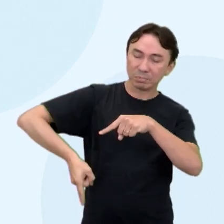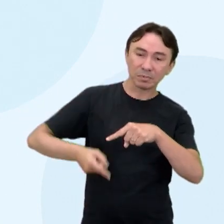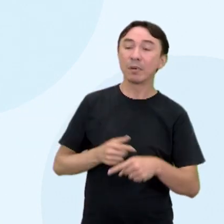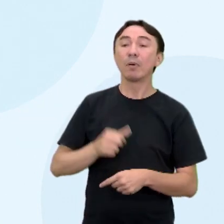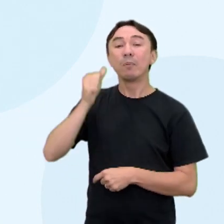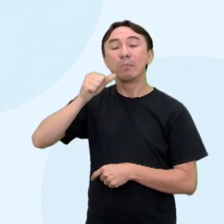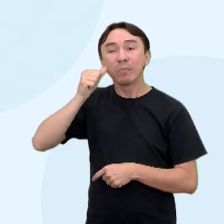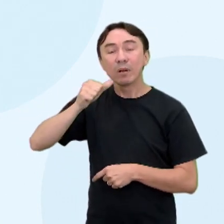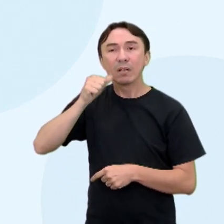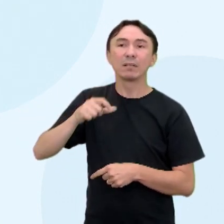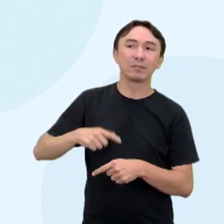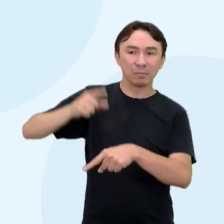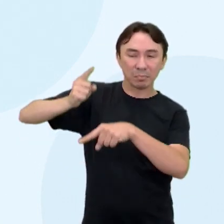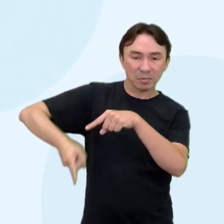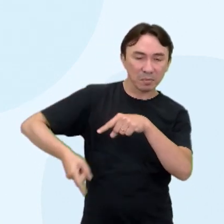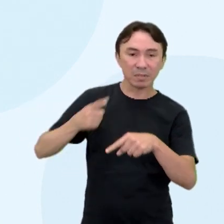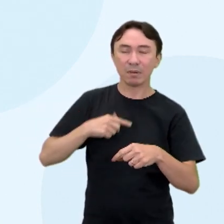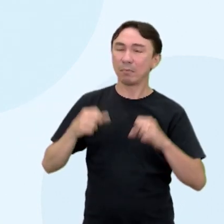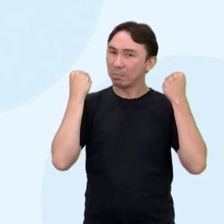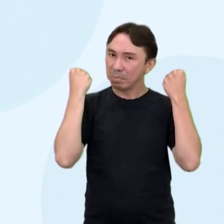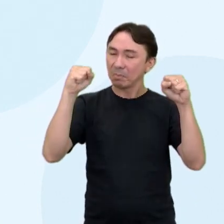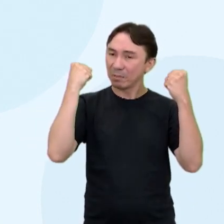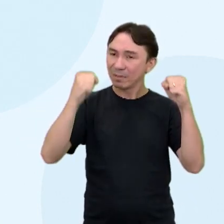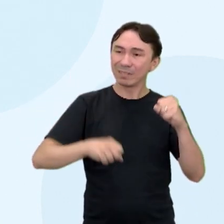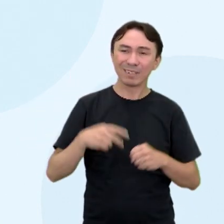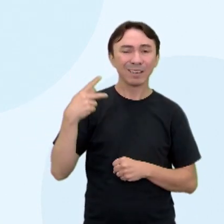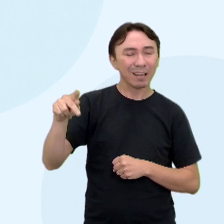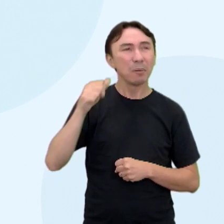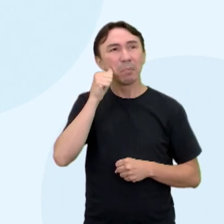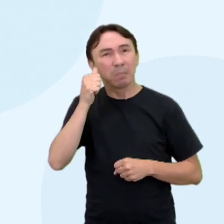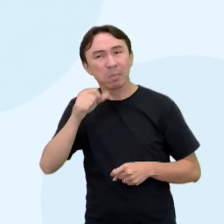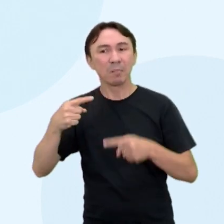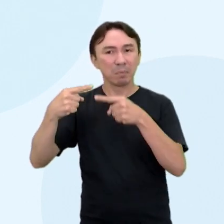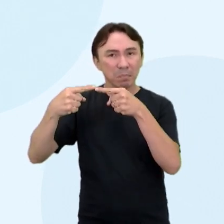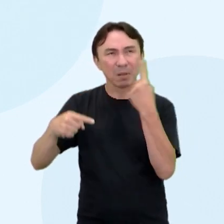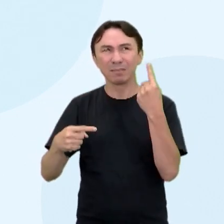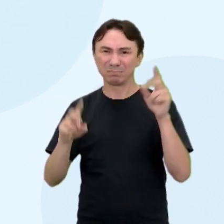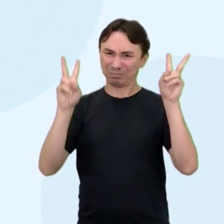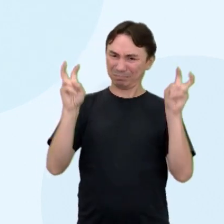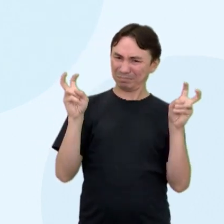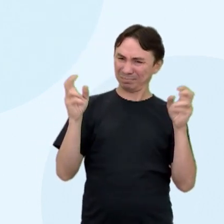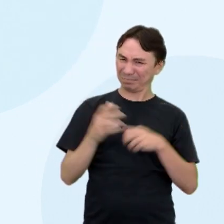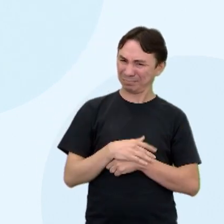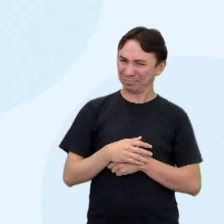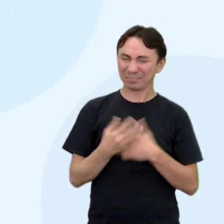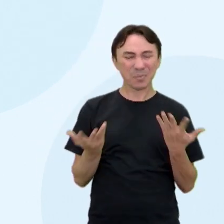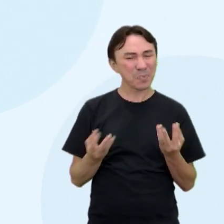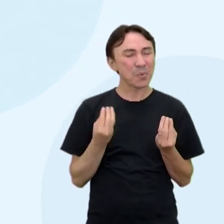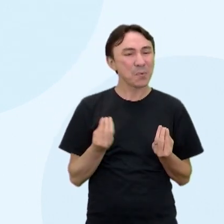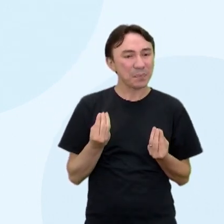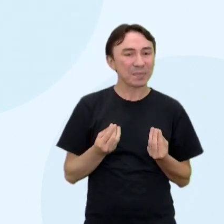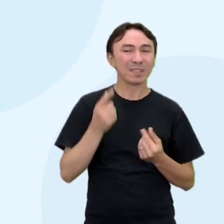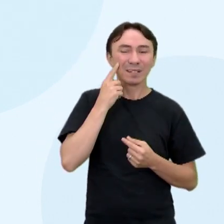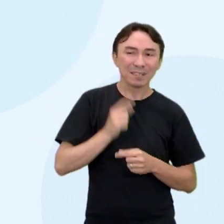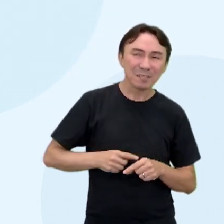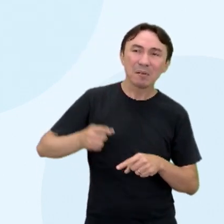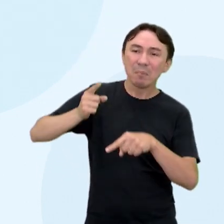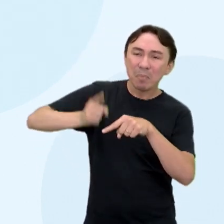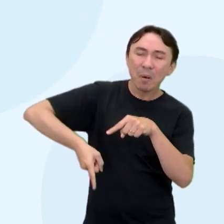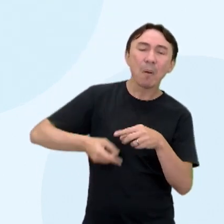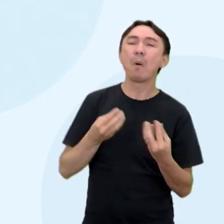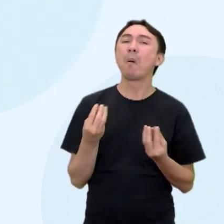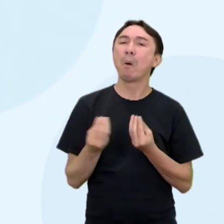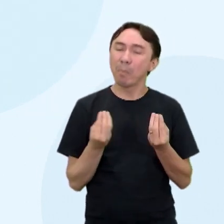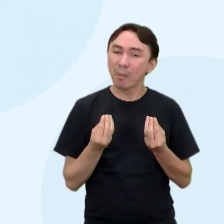atividades físicas que, entre aspas, iam contra a sua natureza feminina. Para entender como essa proibição foi possível no passado,